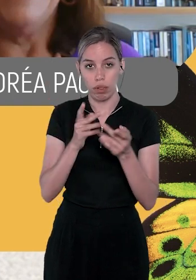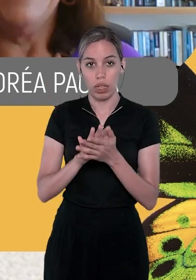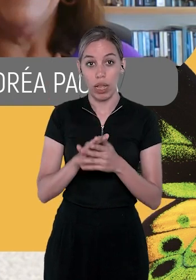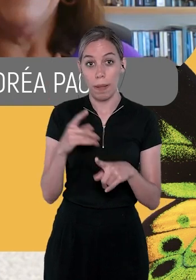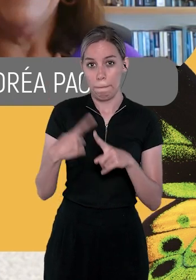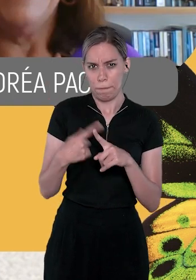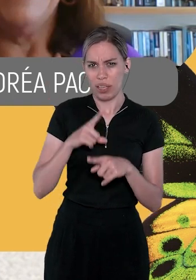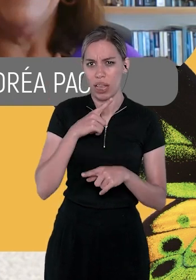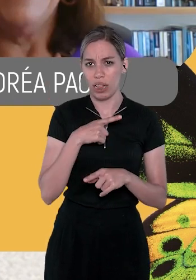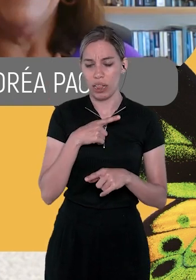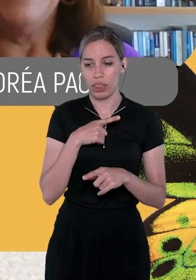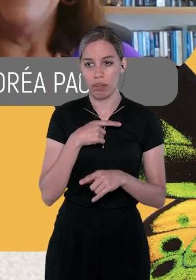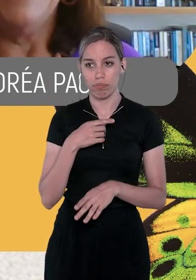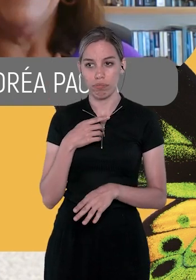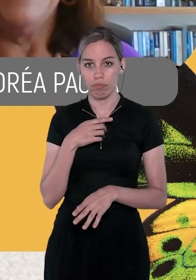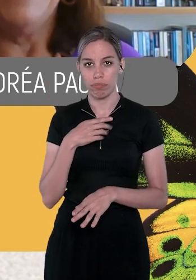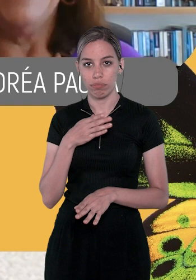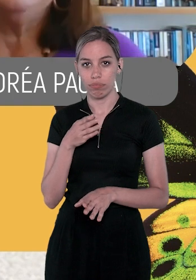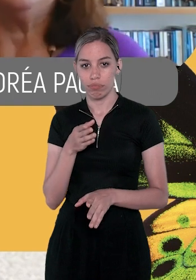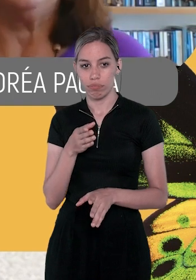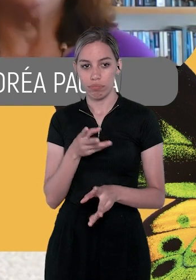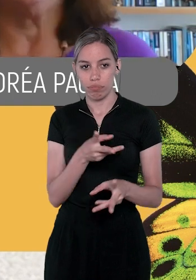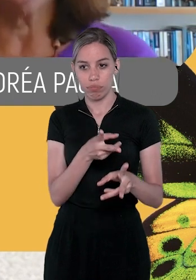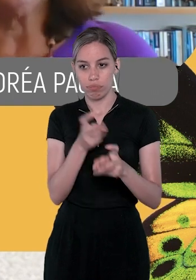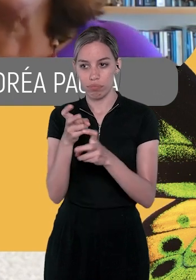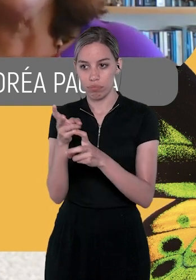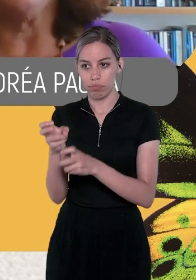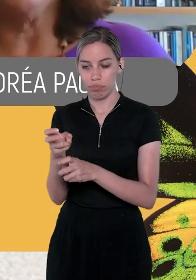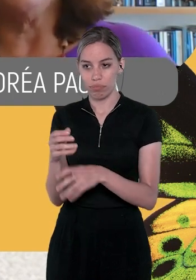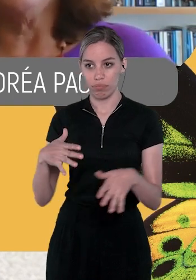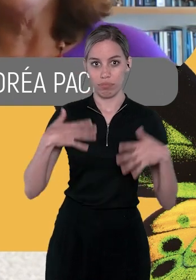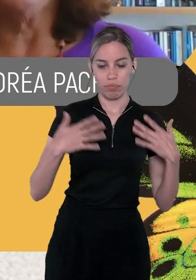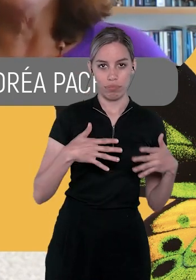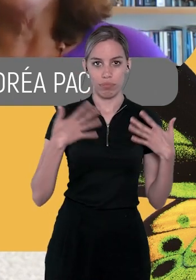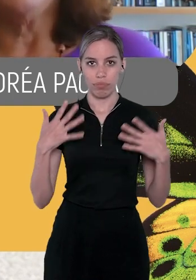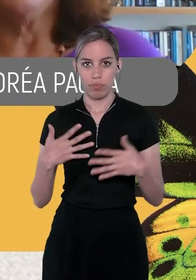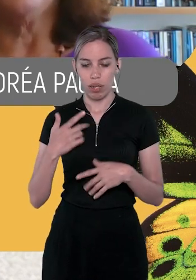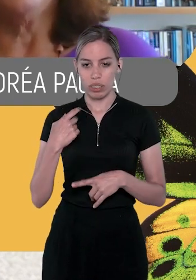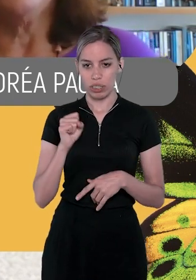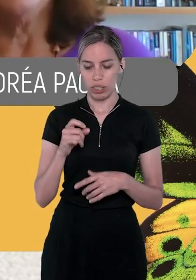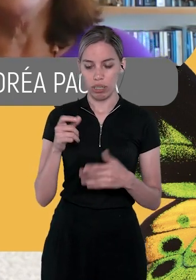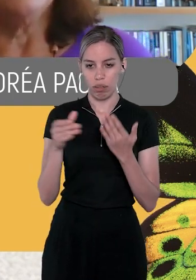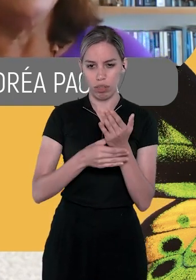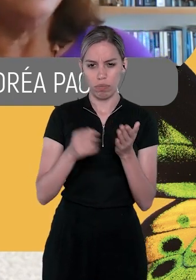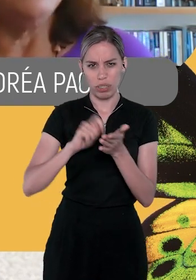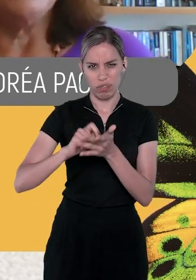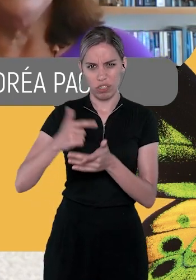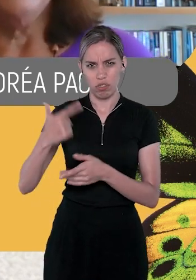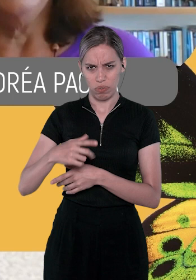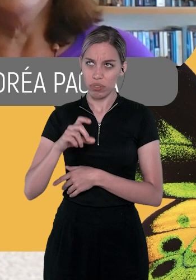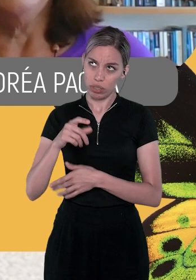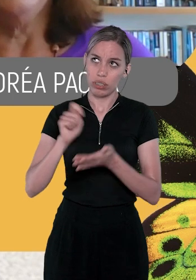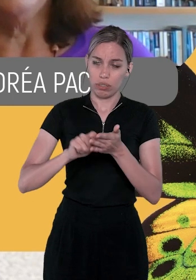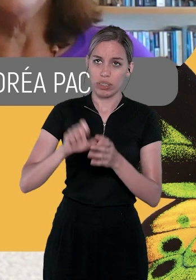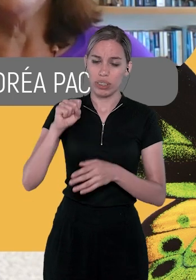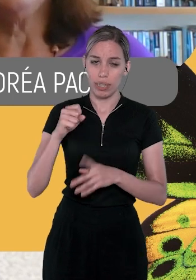desdobramentos e tem as reações, né, que você vê. Se me desse o livro para reescrever, eu reescreveria, mas eu acho que não. Eu acho que, do ponto